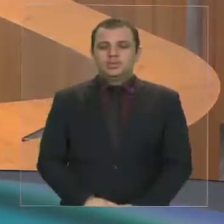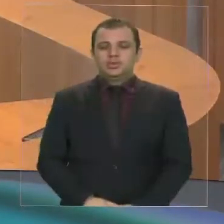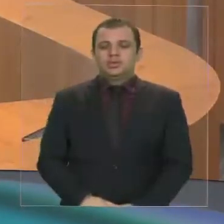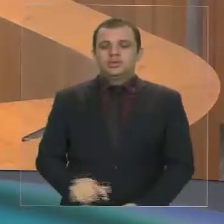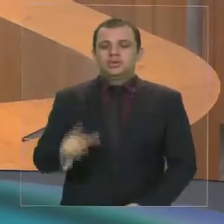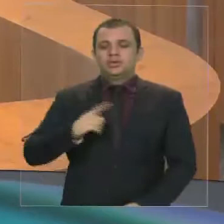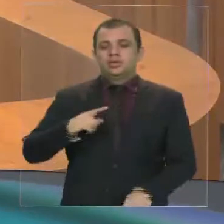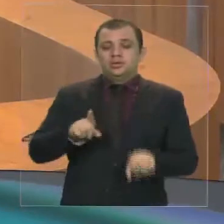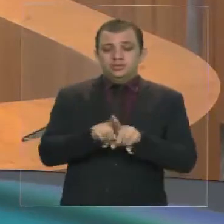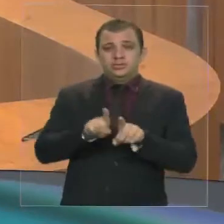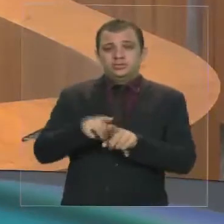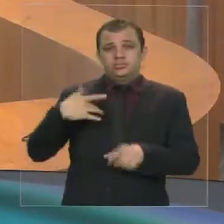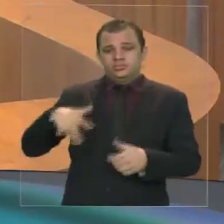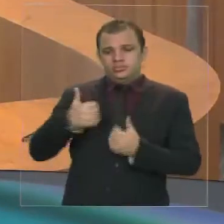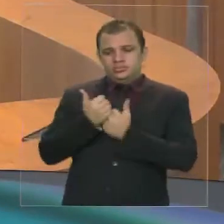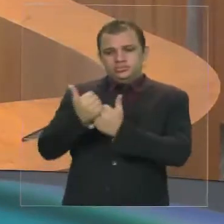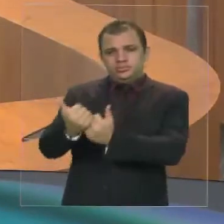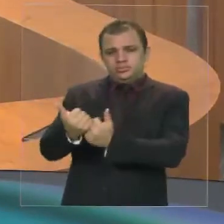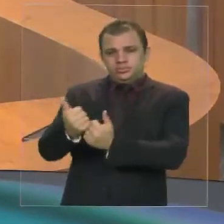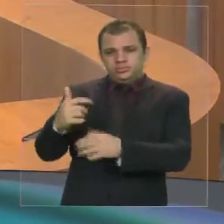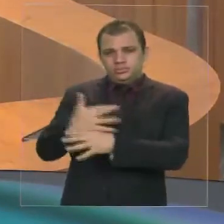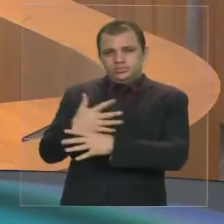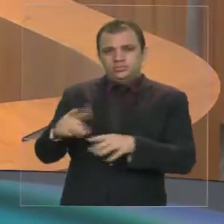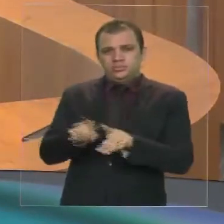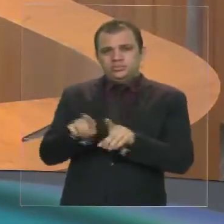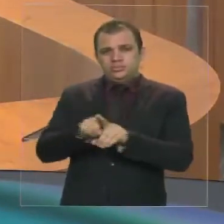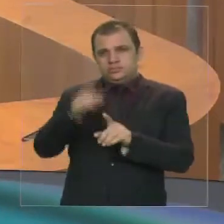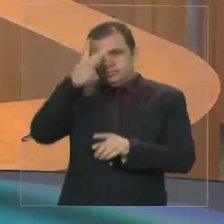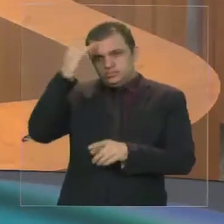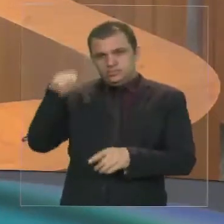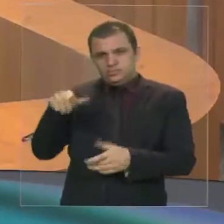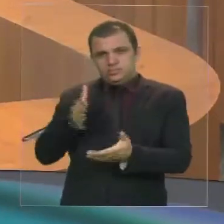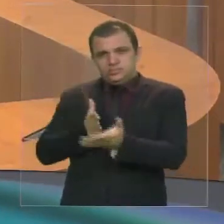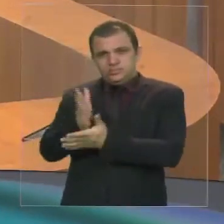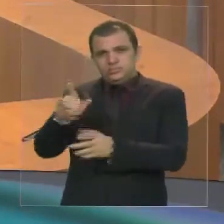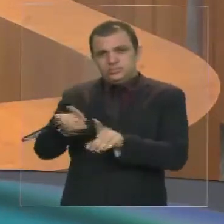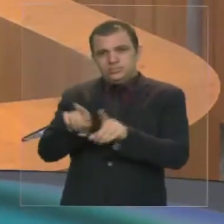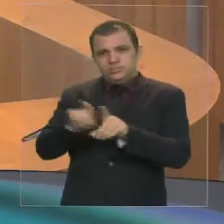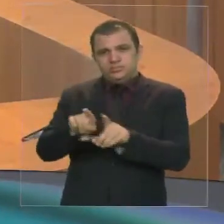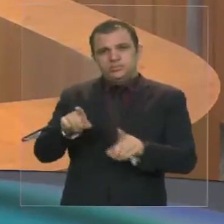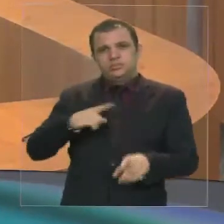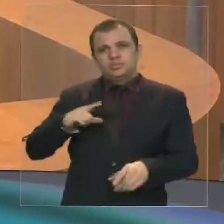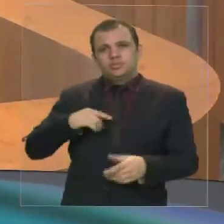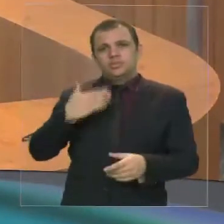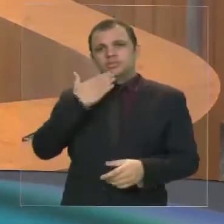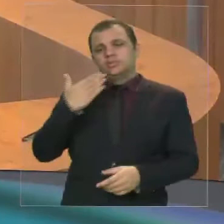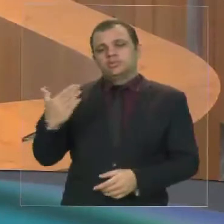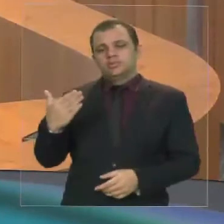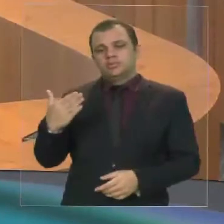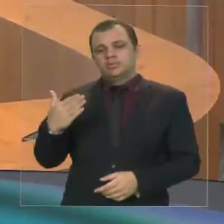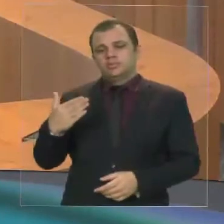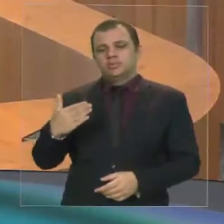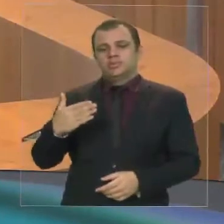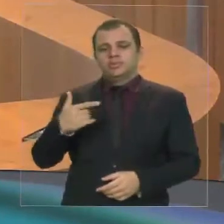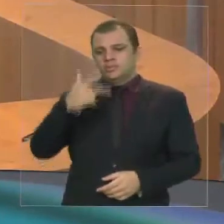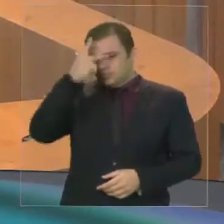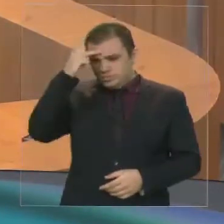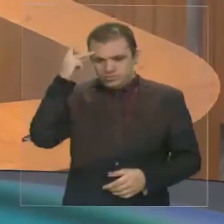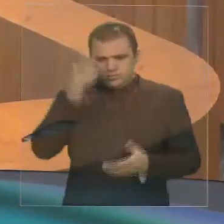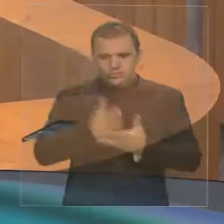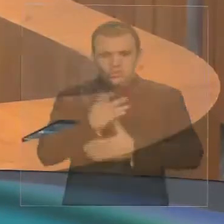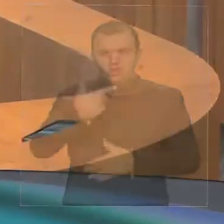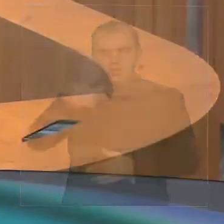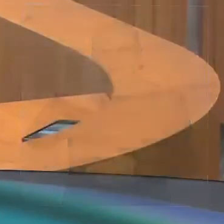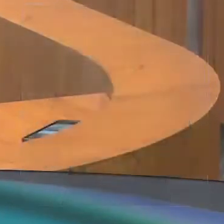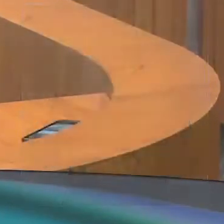cidade de Barreirinhas, aos aprovados em Barreirinhas, também recebemos a solicitação de aprovados em outros concursos em outros